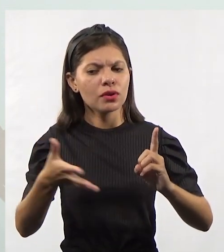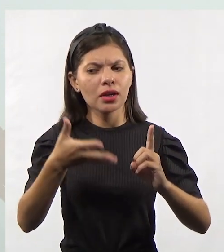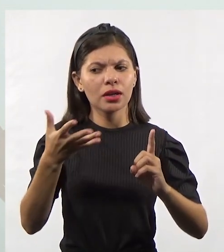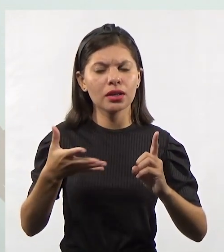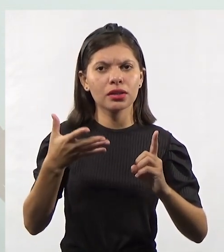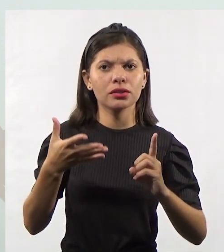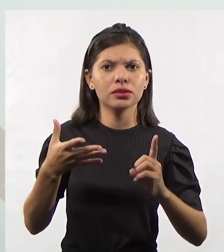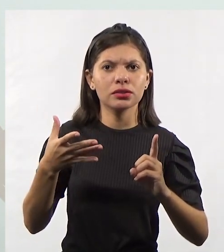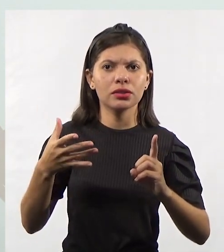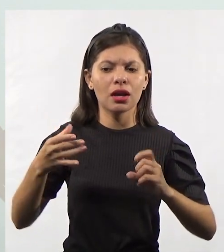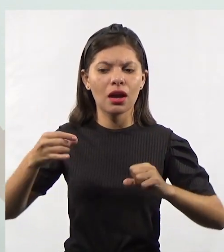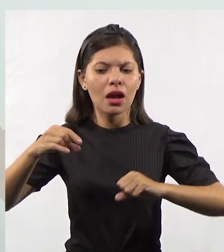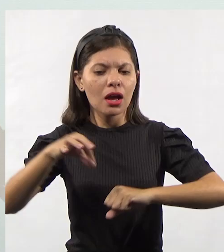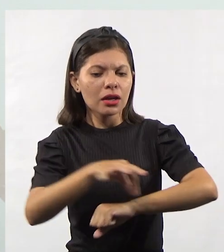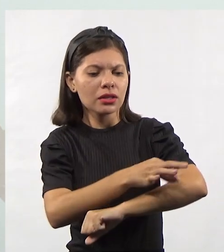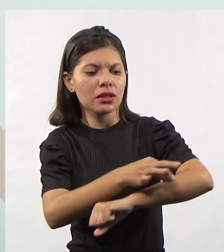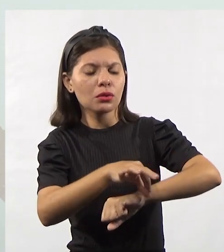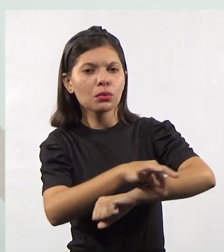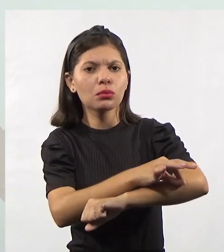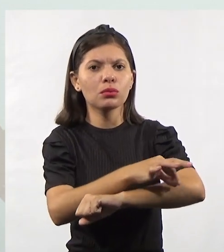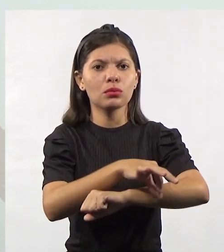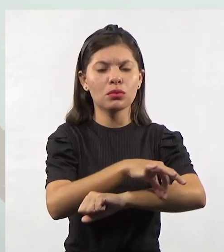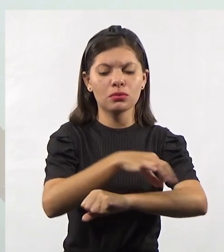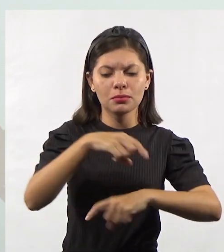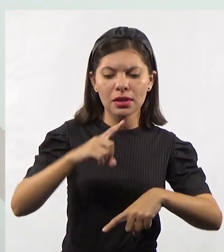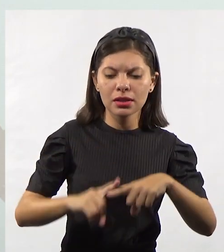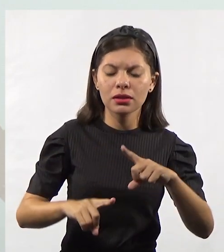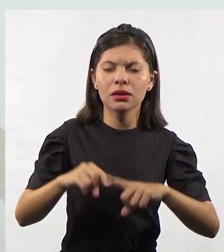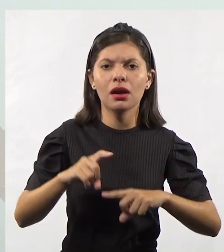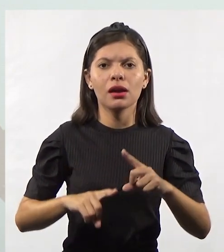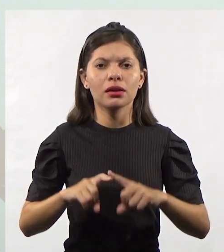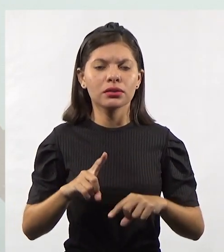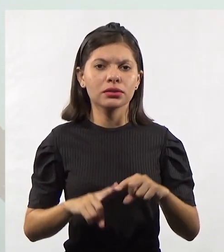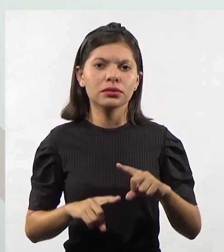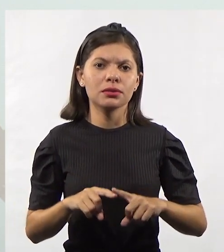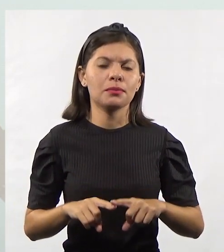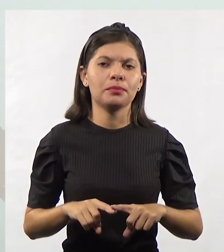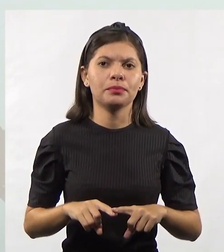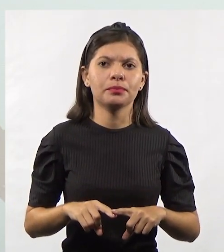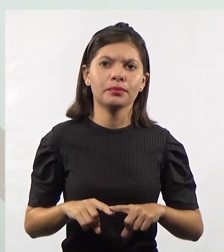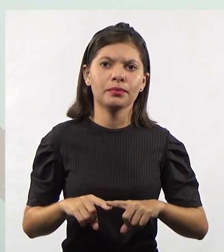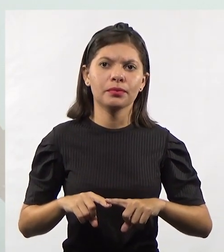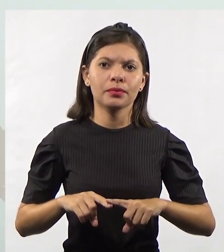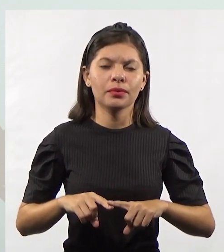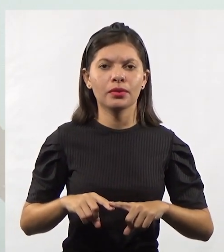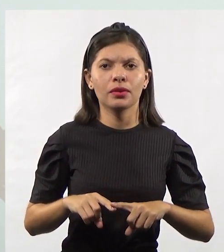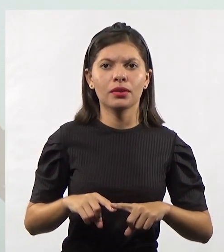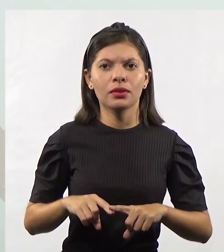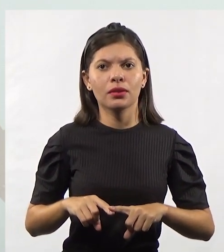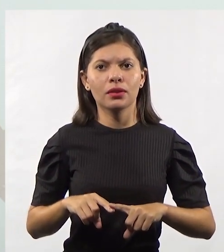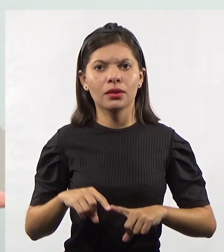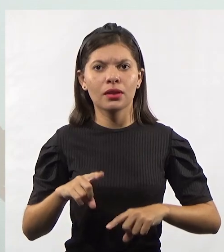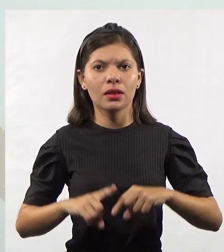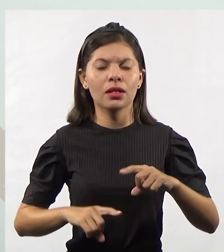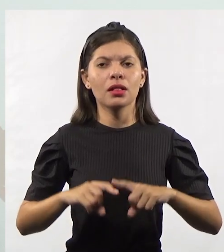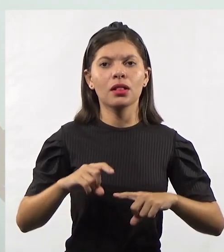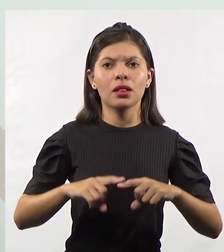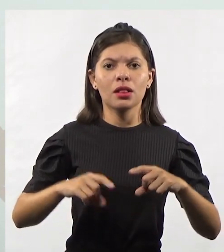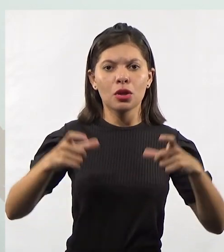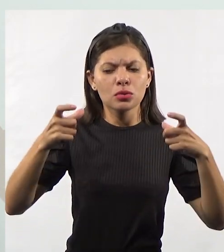do tipo de construção arquitetura os materiais da construção é a disposição